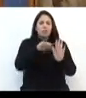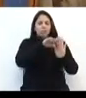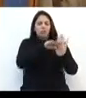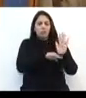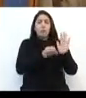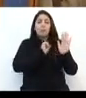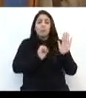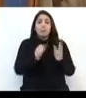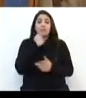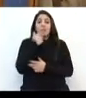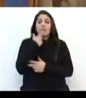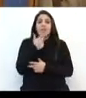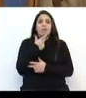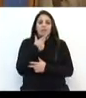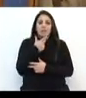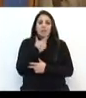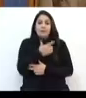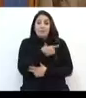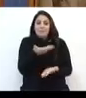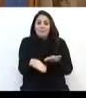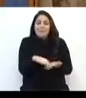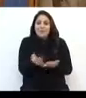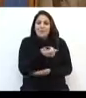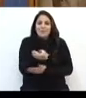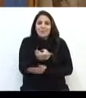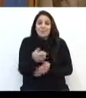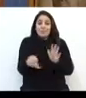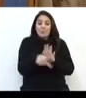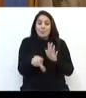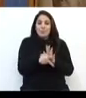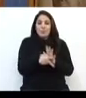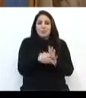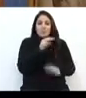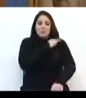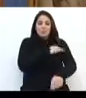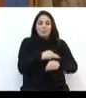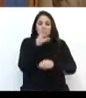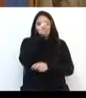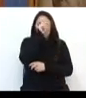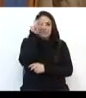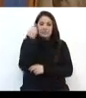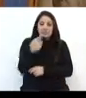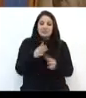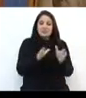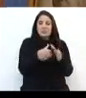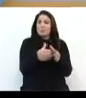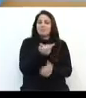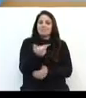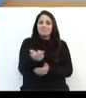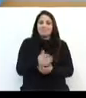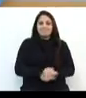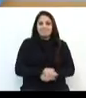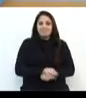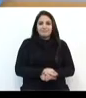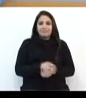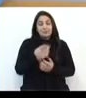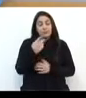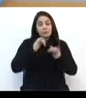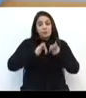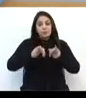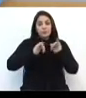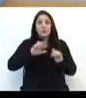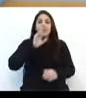vários, que fazem jus ao magistério municipal, né? Essa categoria ela não tem. E foi